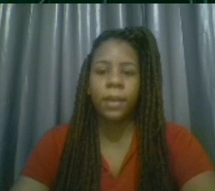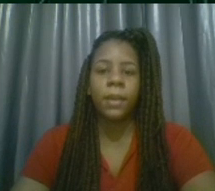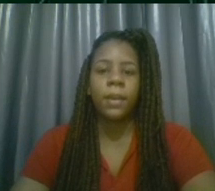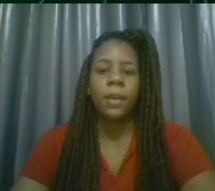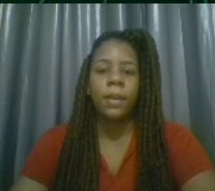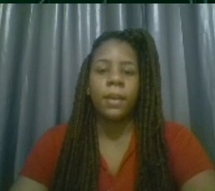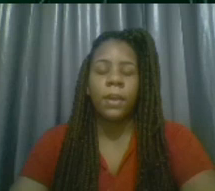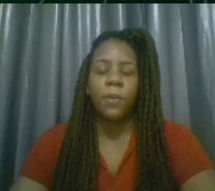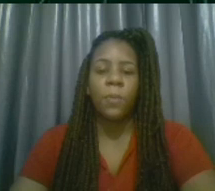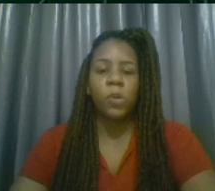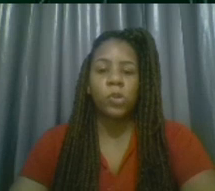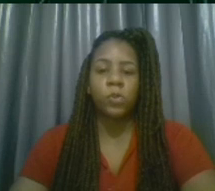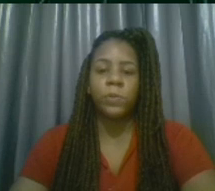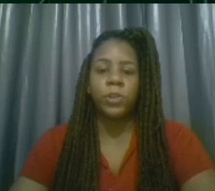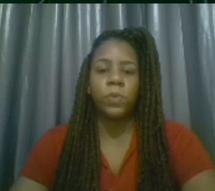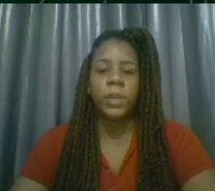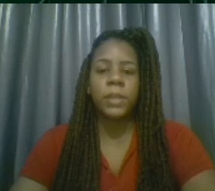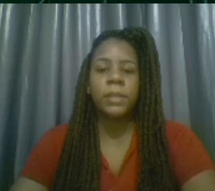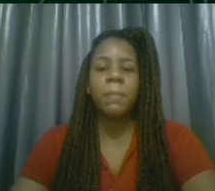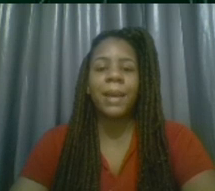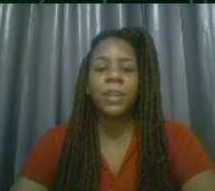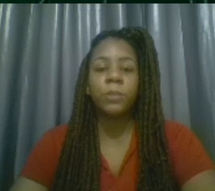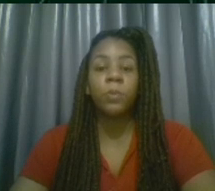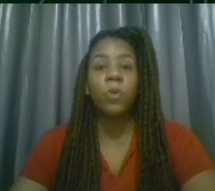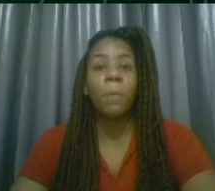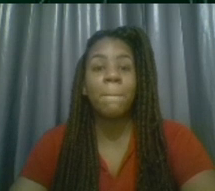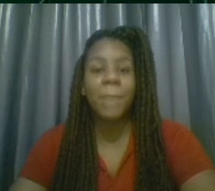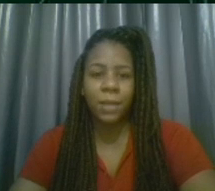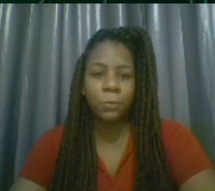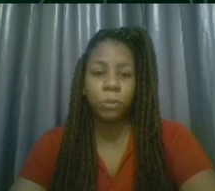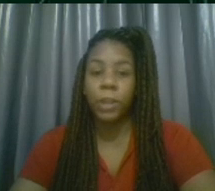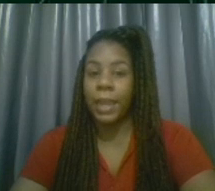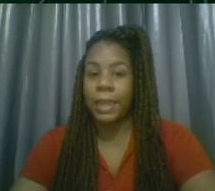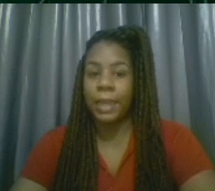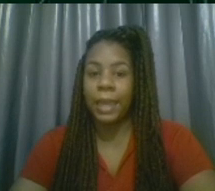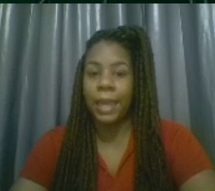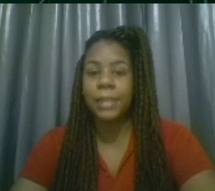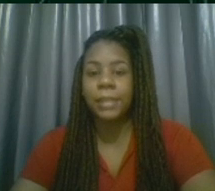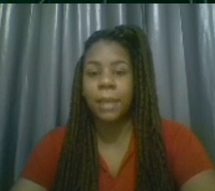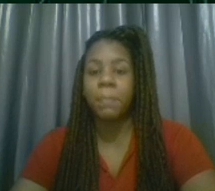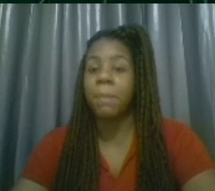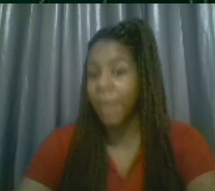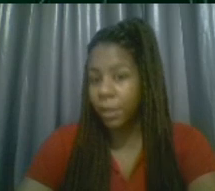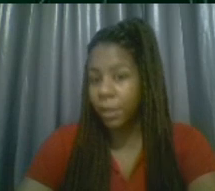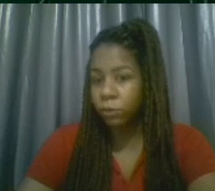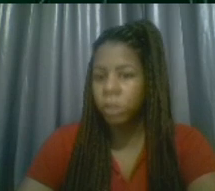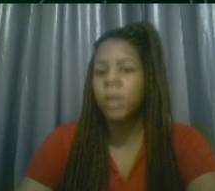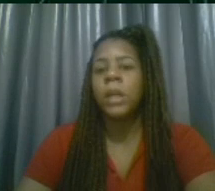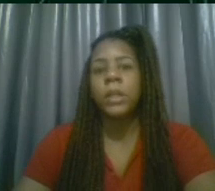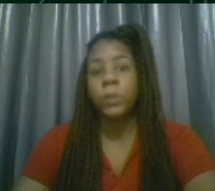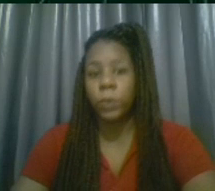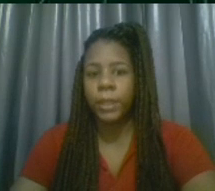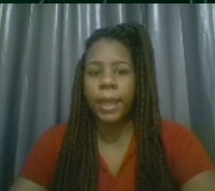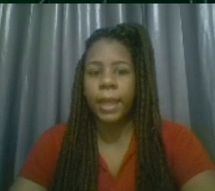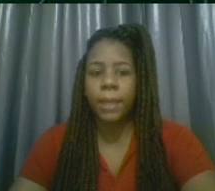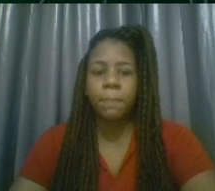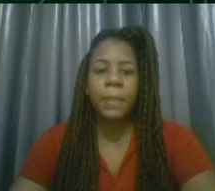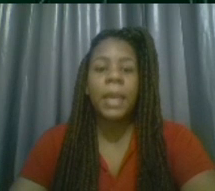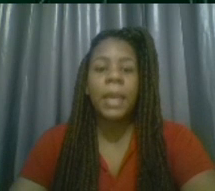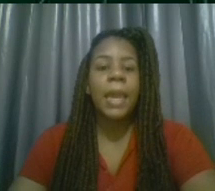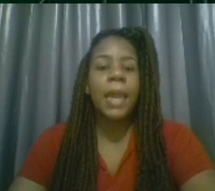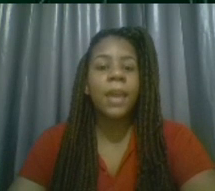tem. Eu posso substituir esse mais por menos. Ela quer sempre menos do que